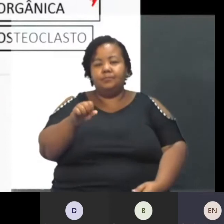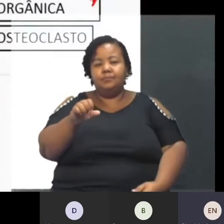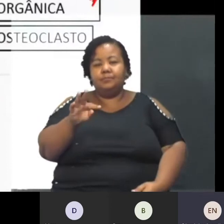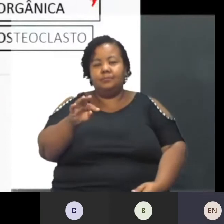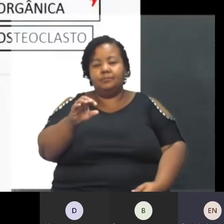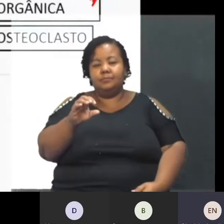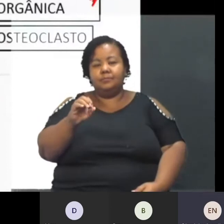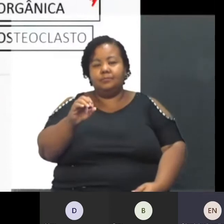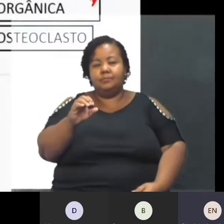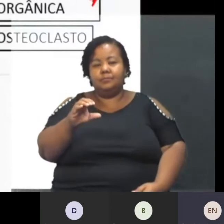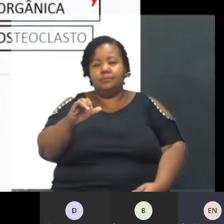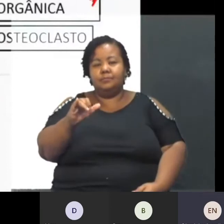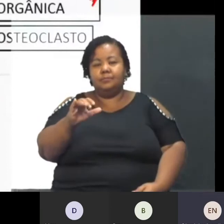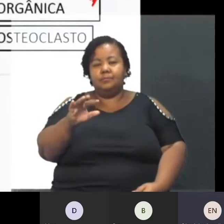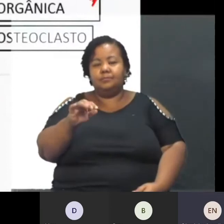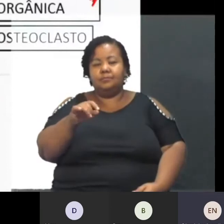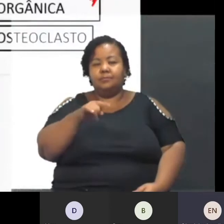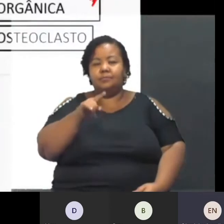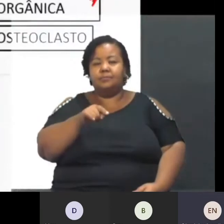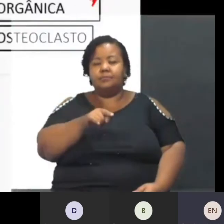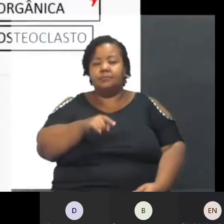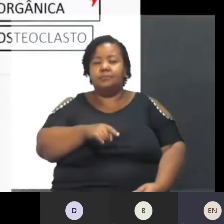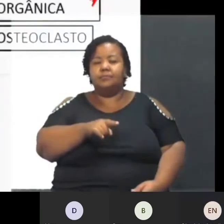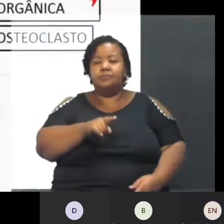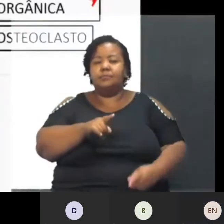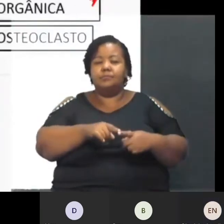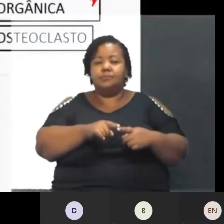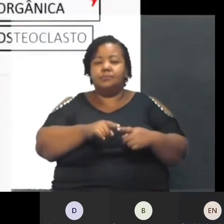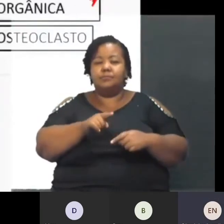O osteócito nada mais é do que um osteoblasto